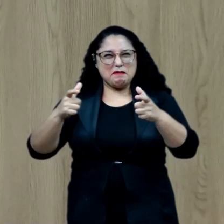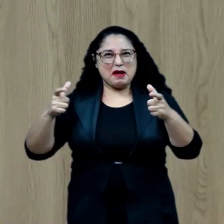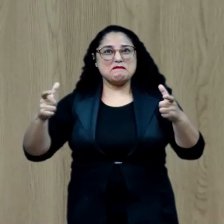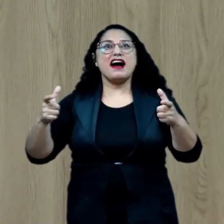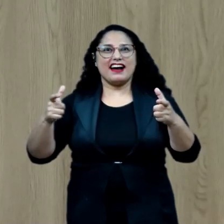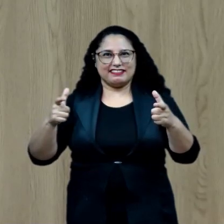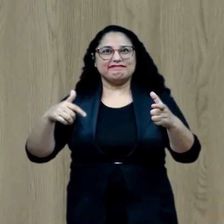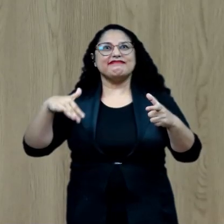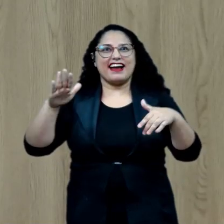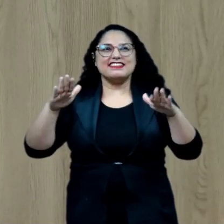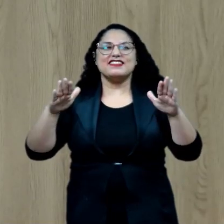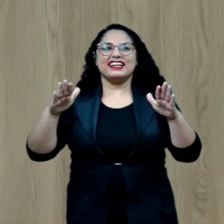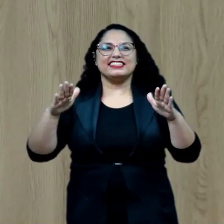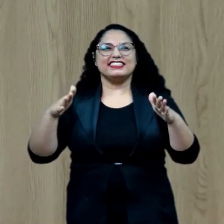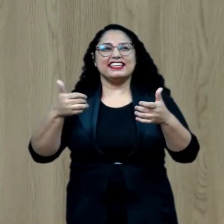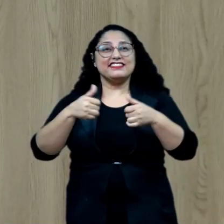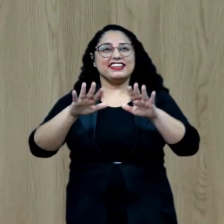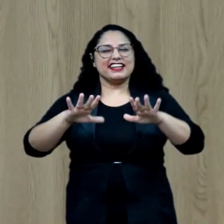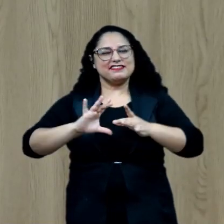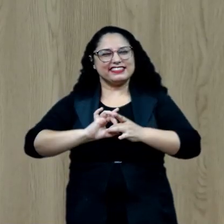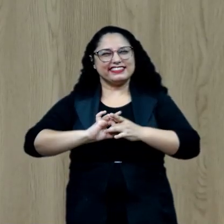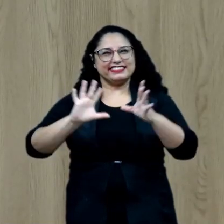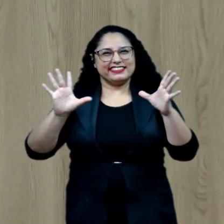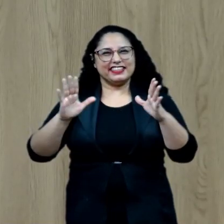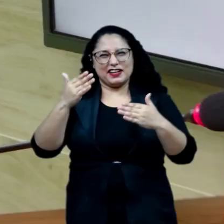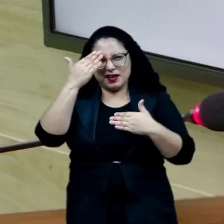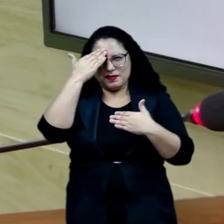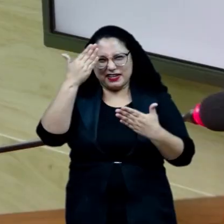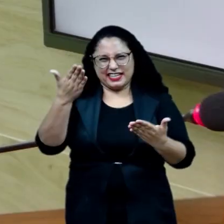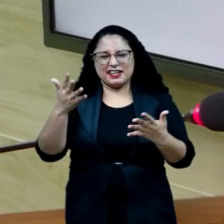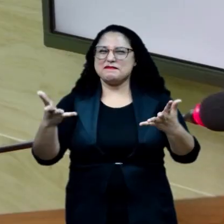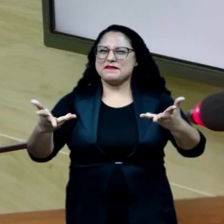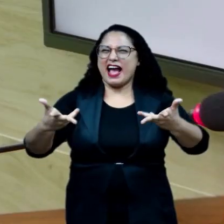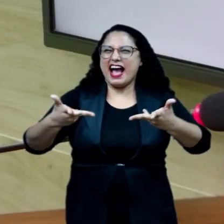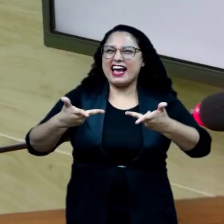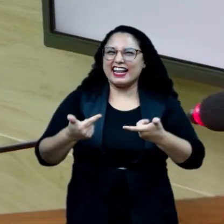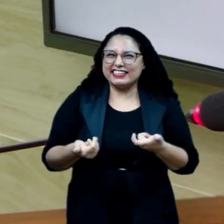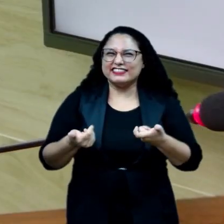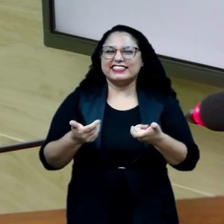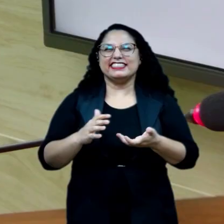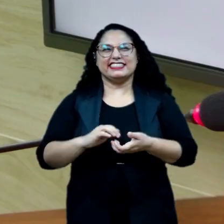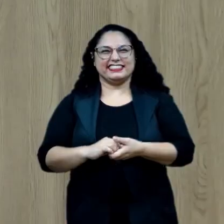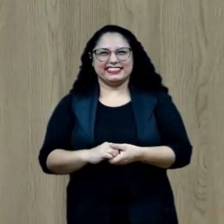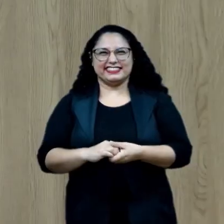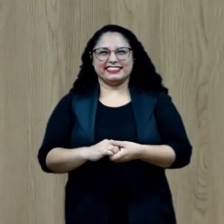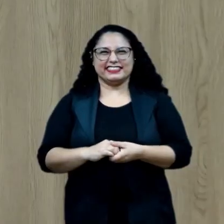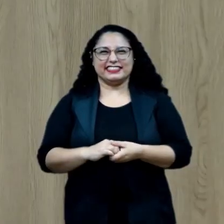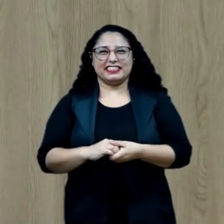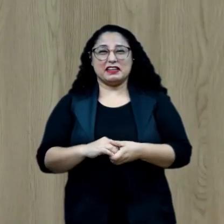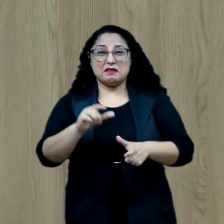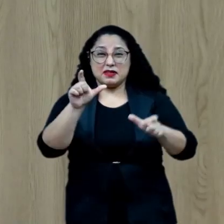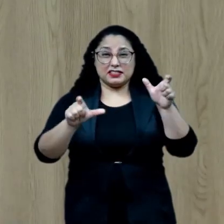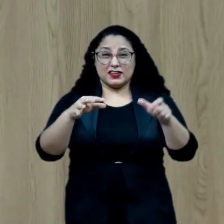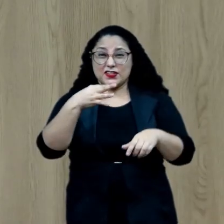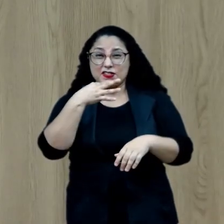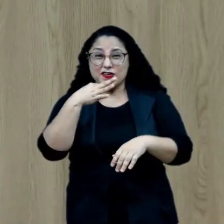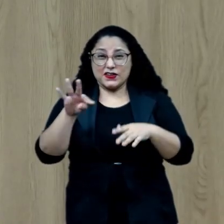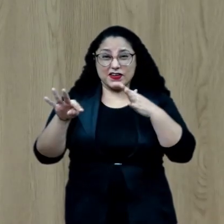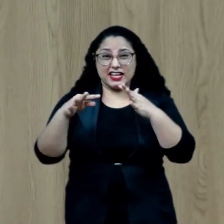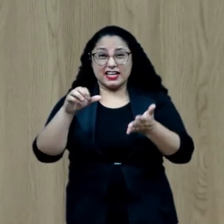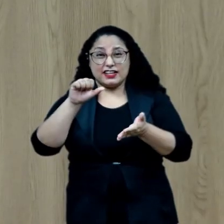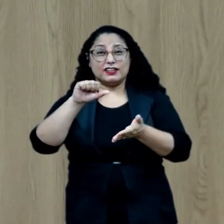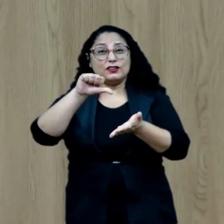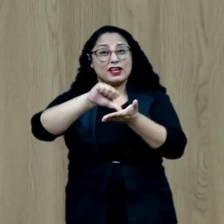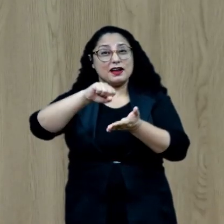mais ainda. Sim. E ficamos à disposição. Muito obrigada. Maravilha. E para quem ainda não conhece o Campus